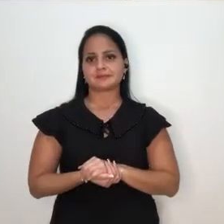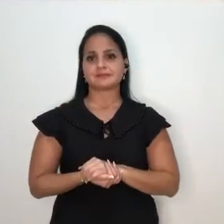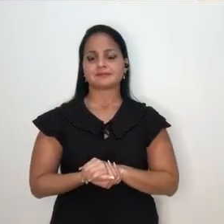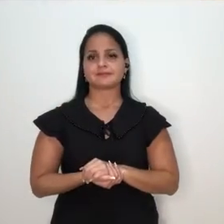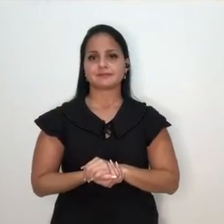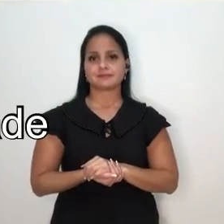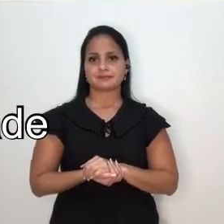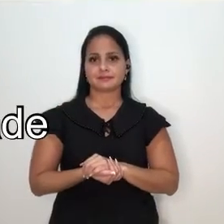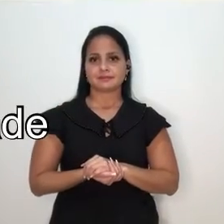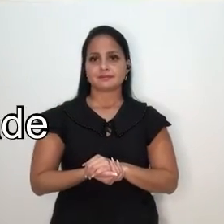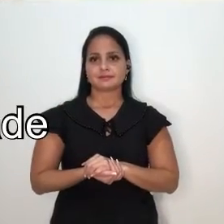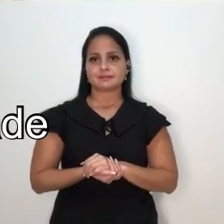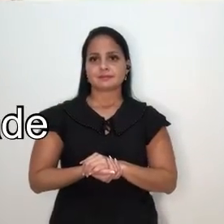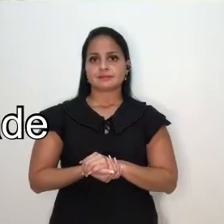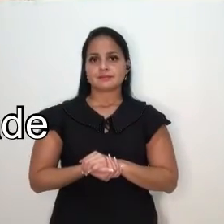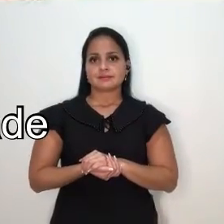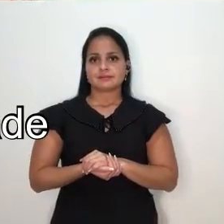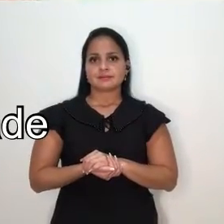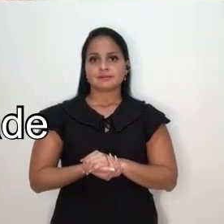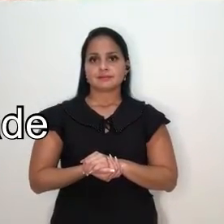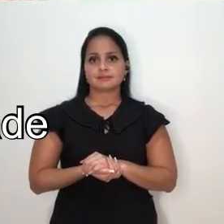isso.